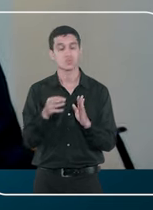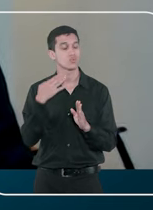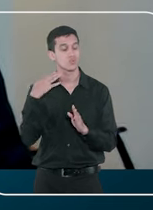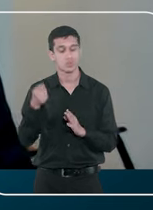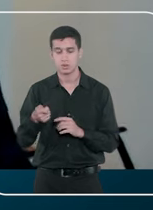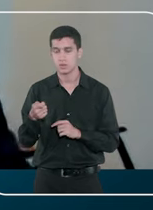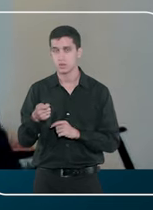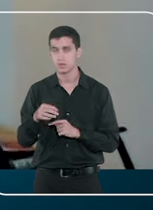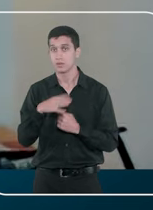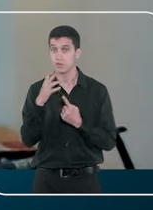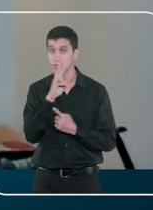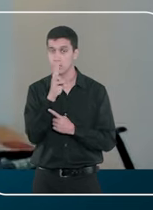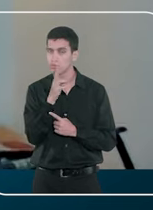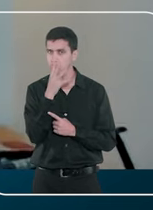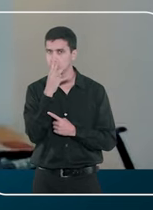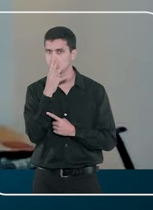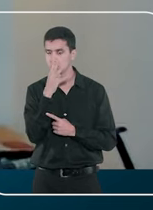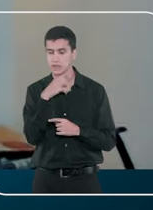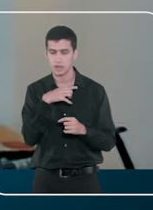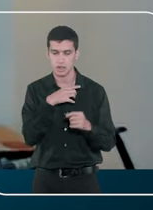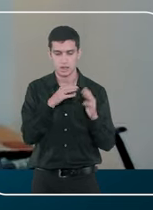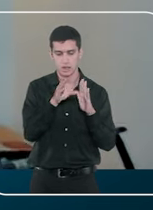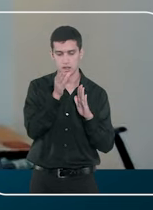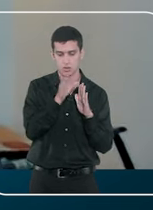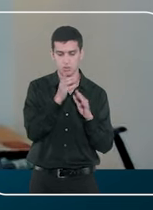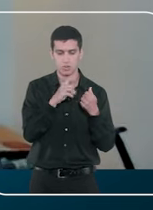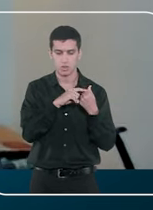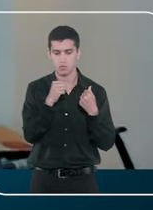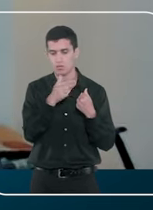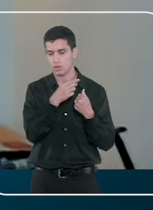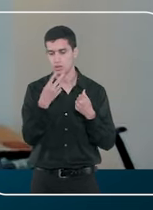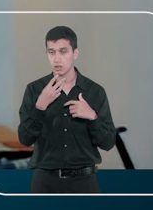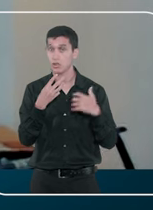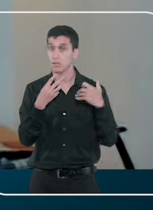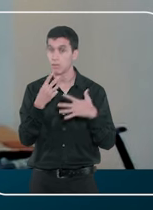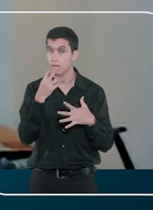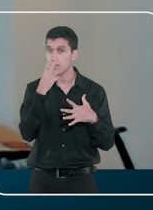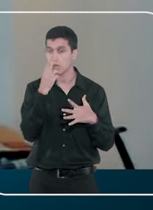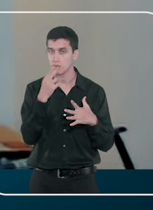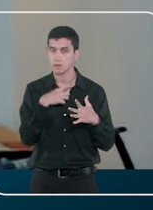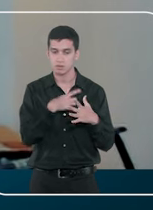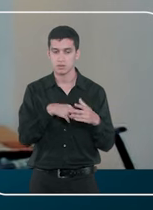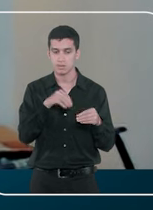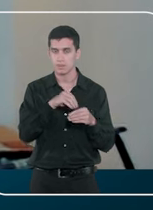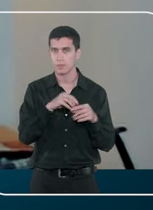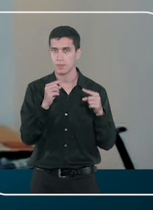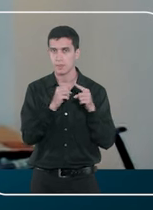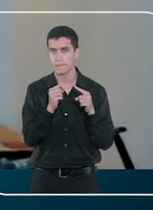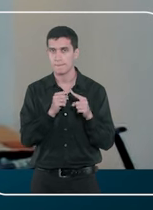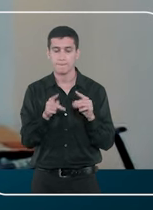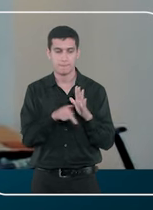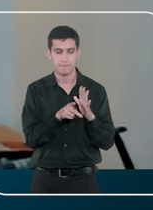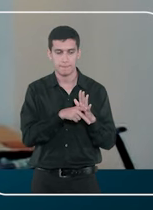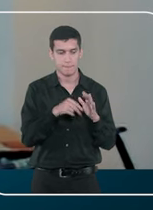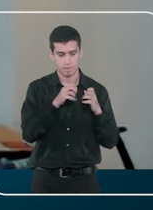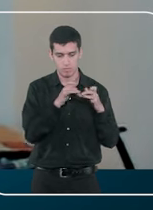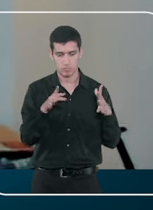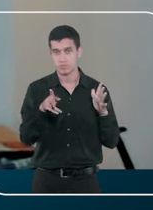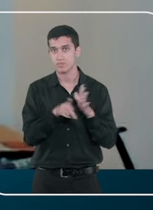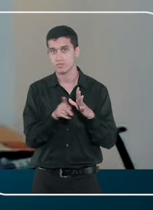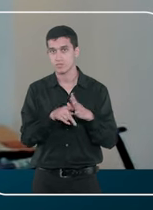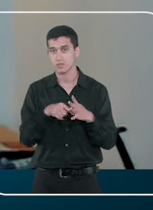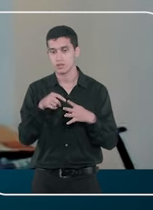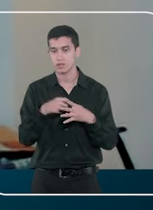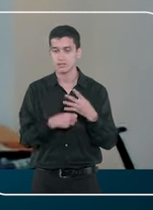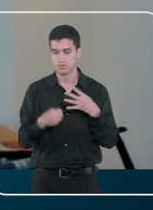que interessante, nós temos um caput do artigo 23 que parece incorporar o enunciado da súmula vinculante 14